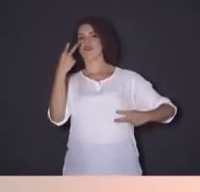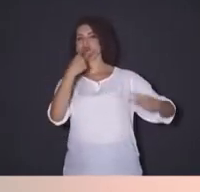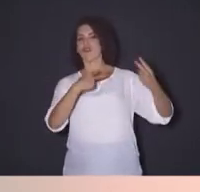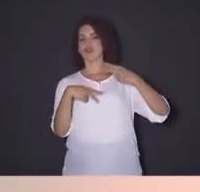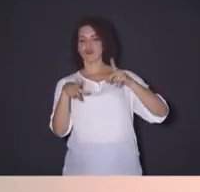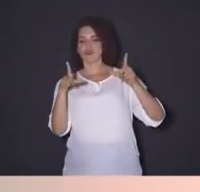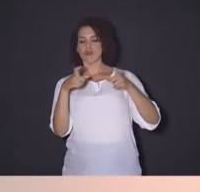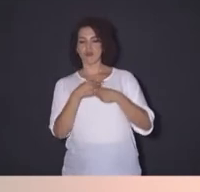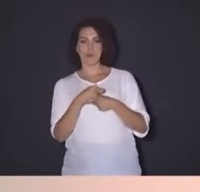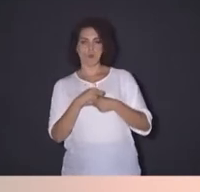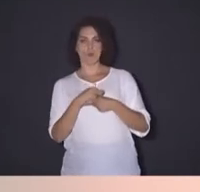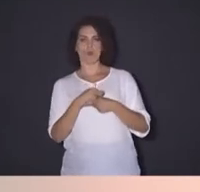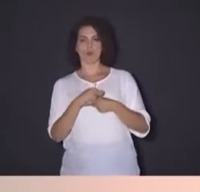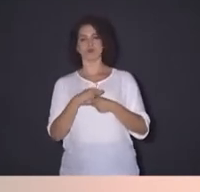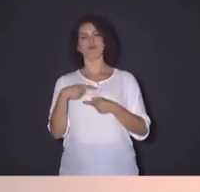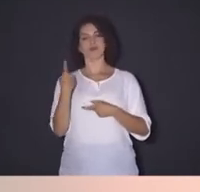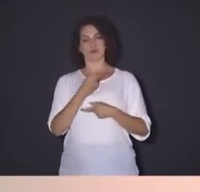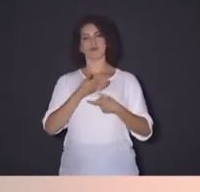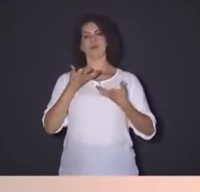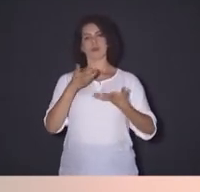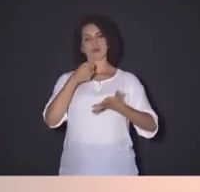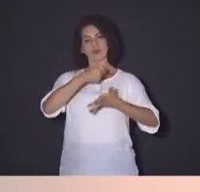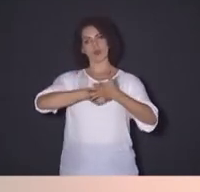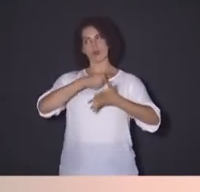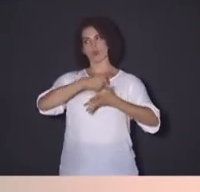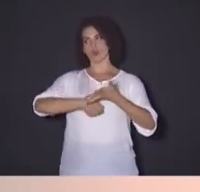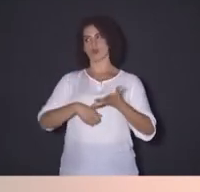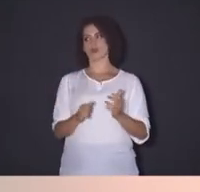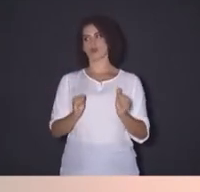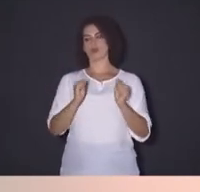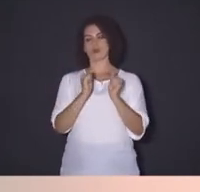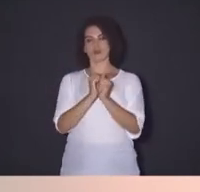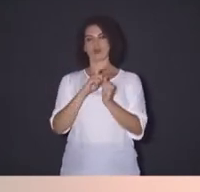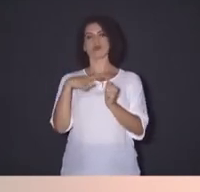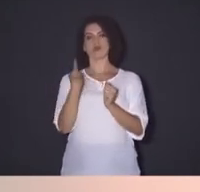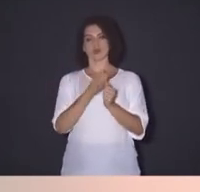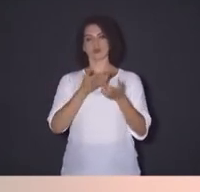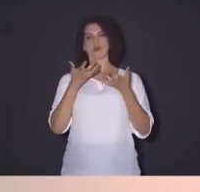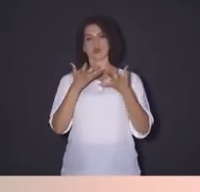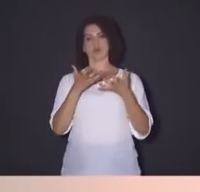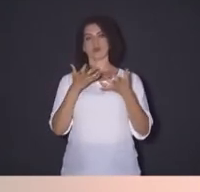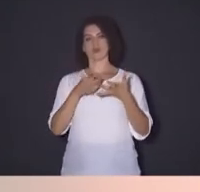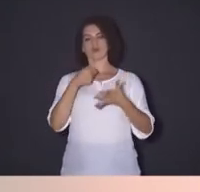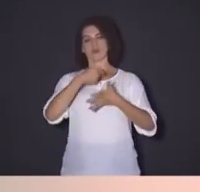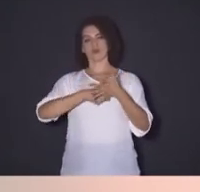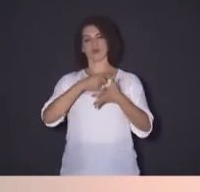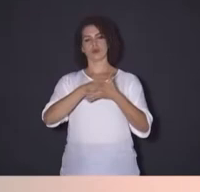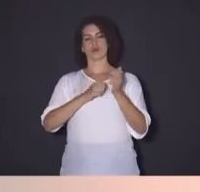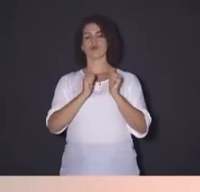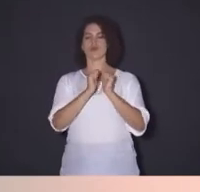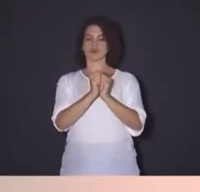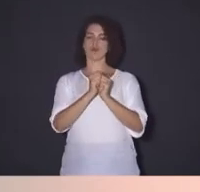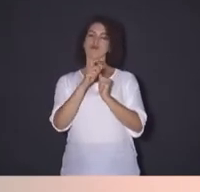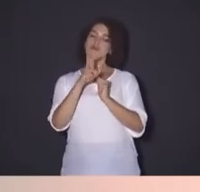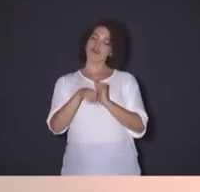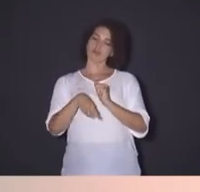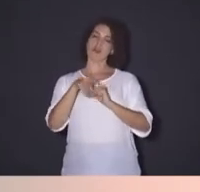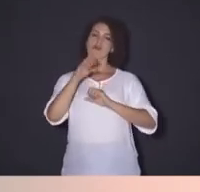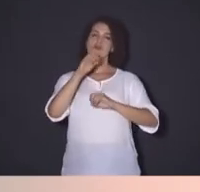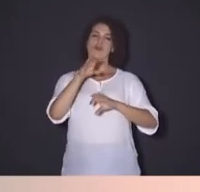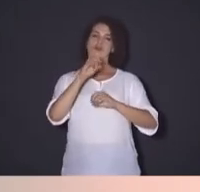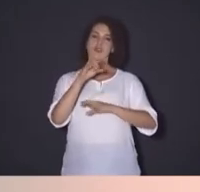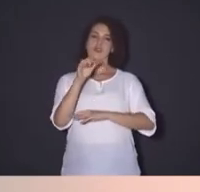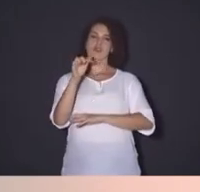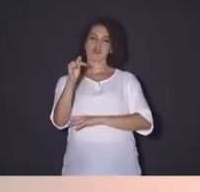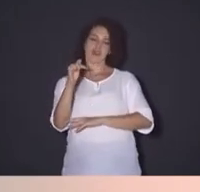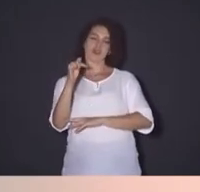minoria. A gente quer lutar juntos. Nós queremos lutar juntos. E o Educa 7 traz isso. Vai